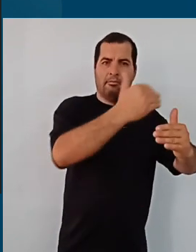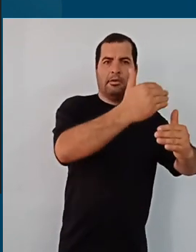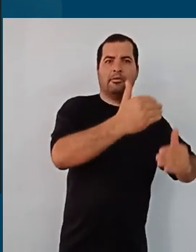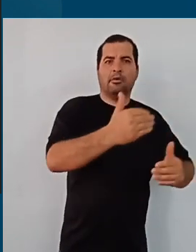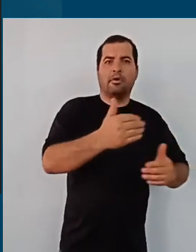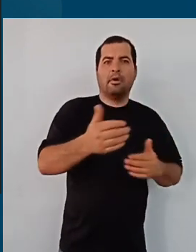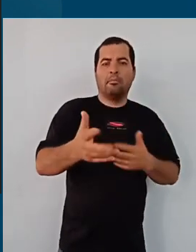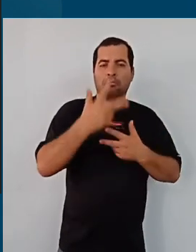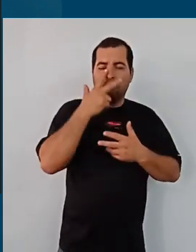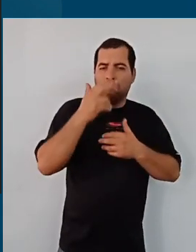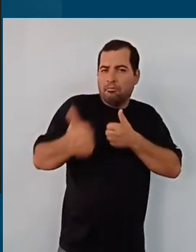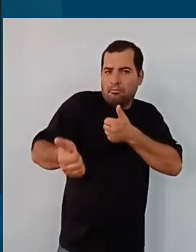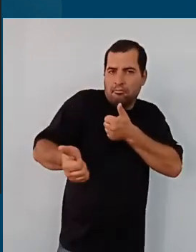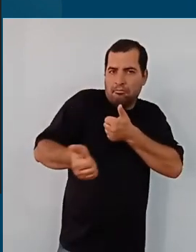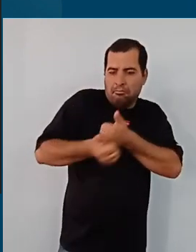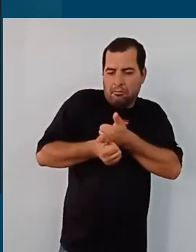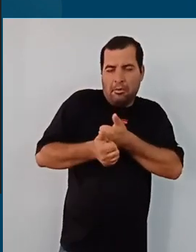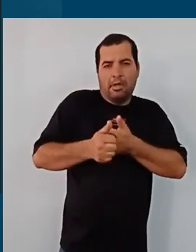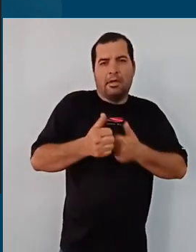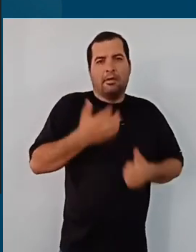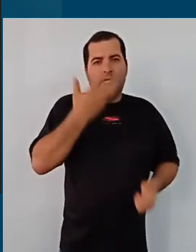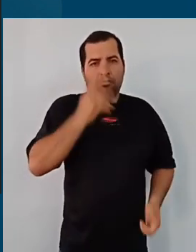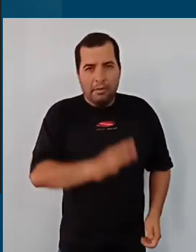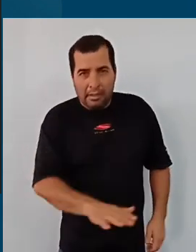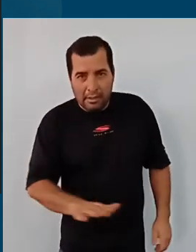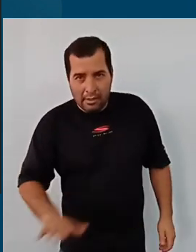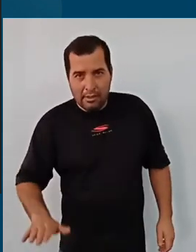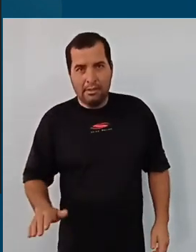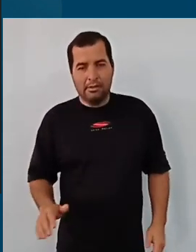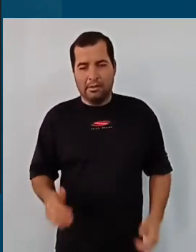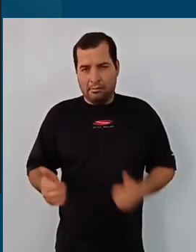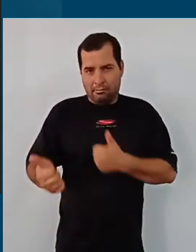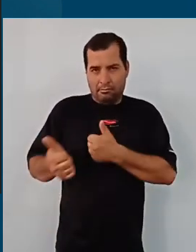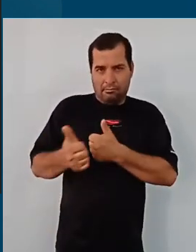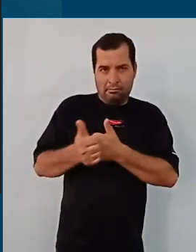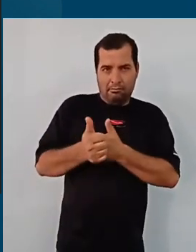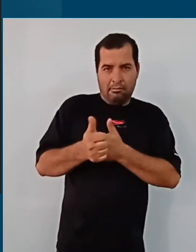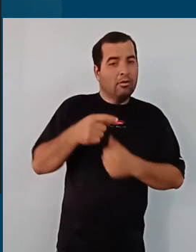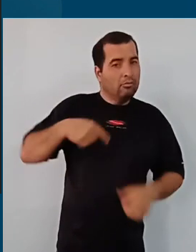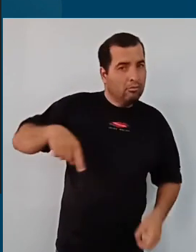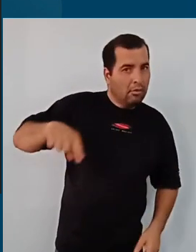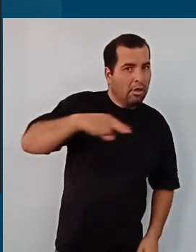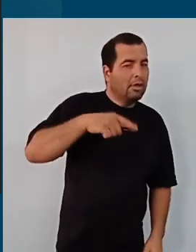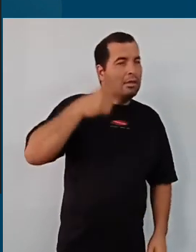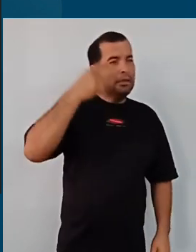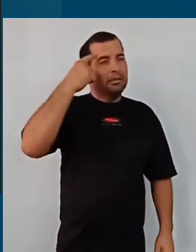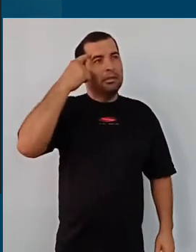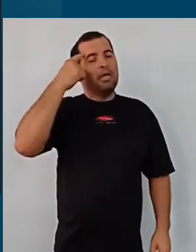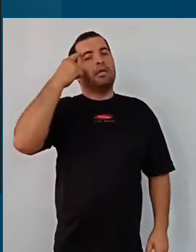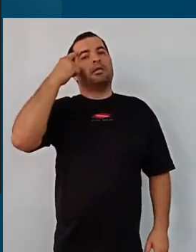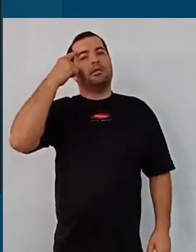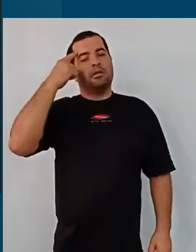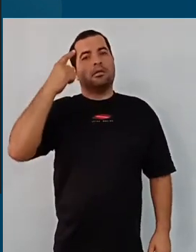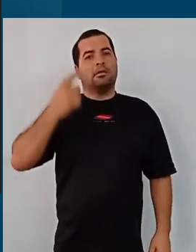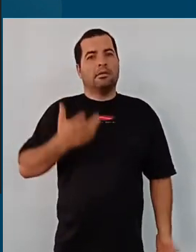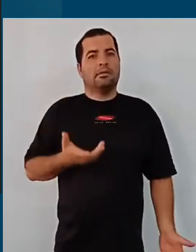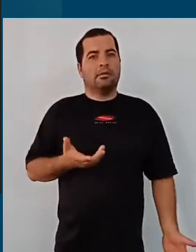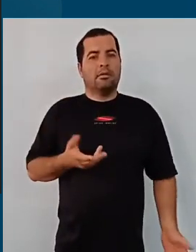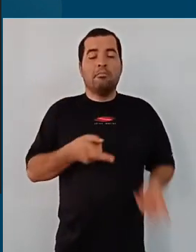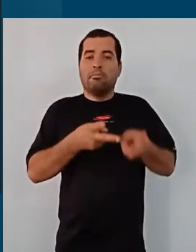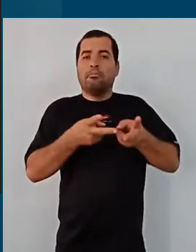desenvolvidas, aproximam a criança e o jovem da competência, a gente precisa fazer uma paradinha rápida